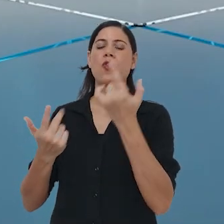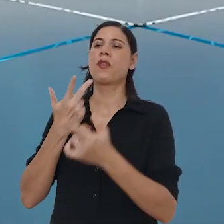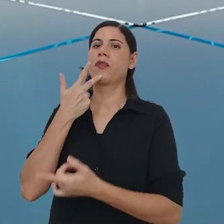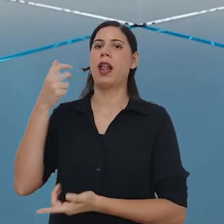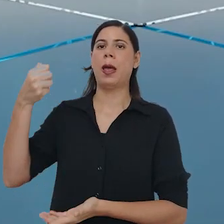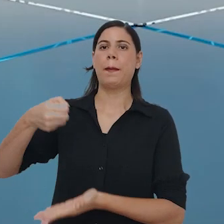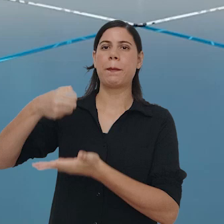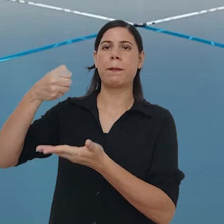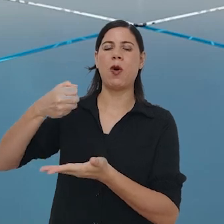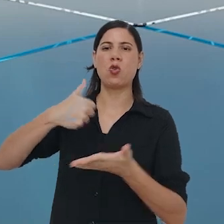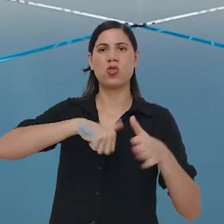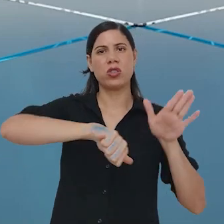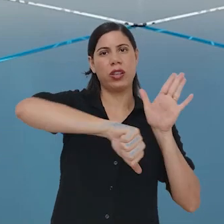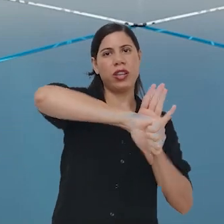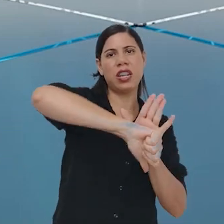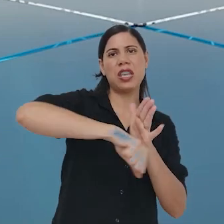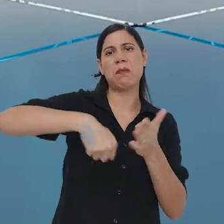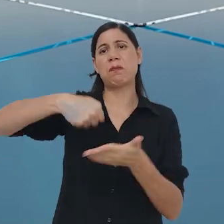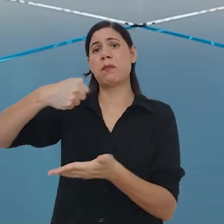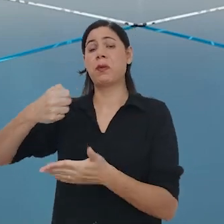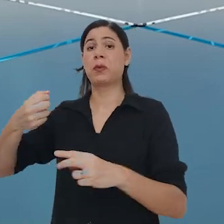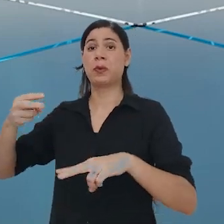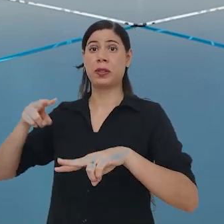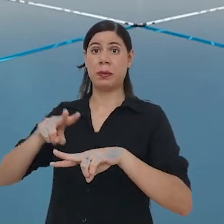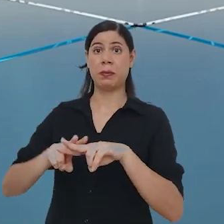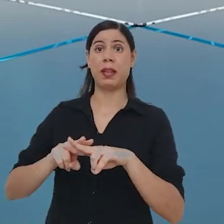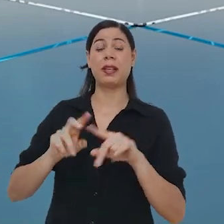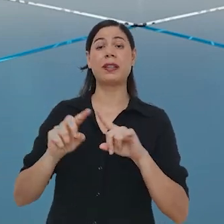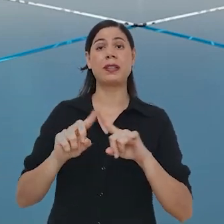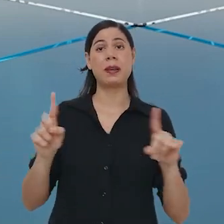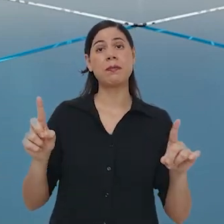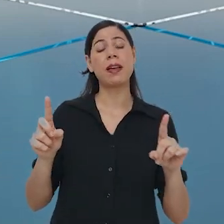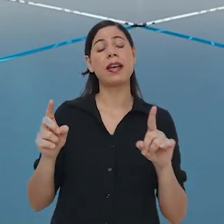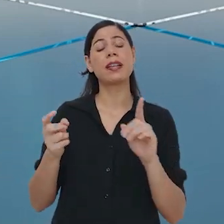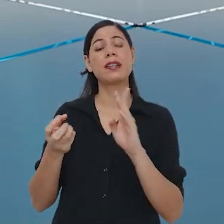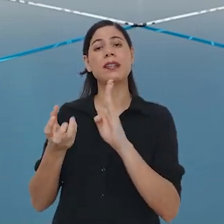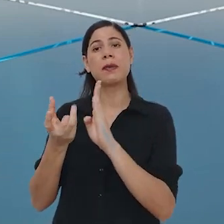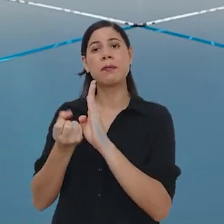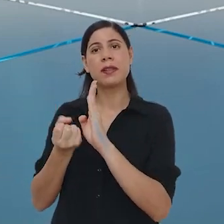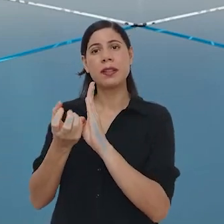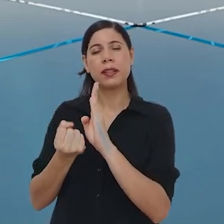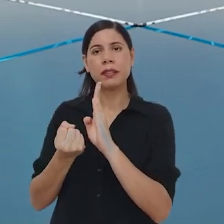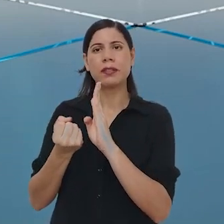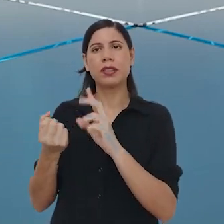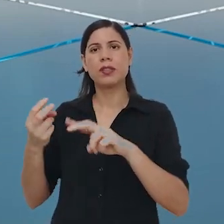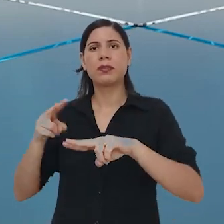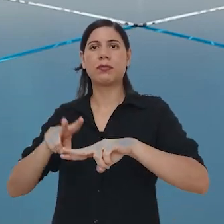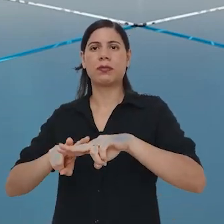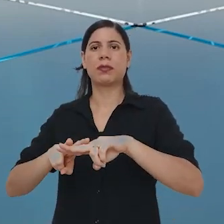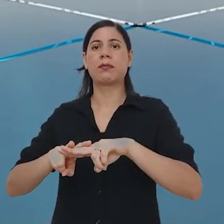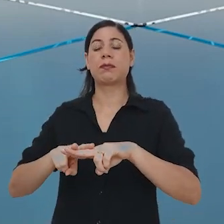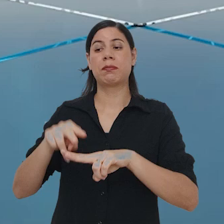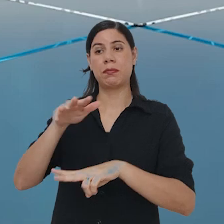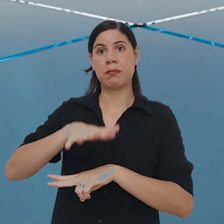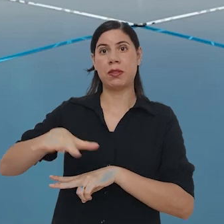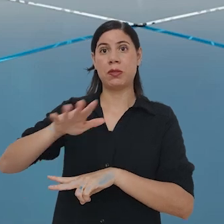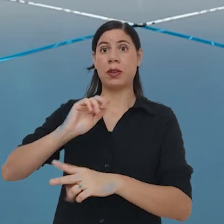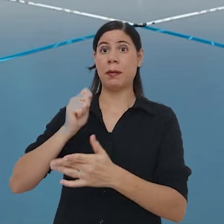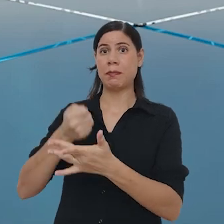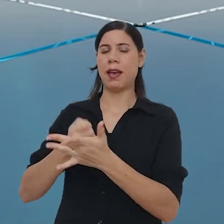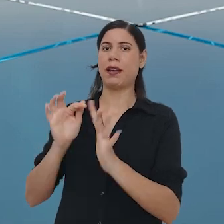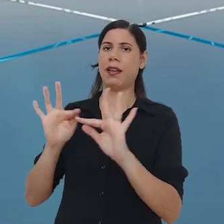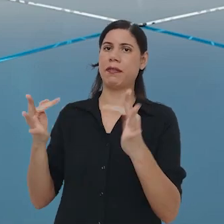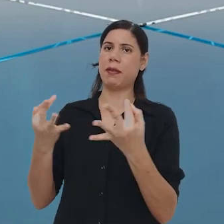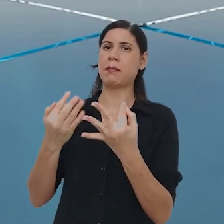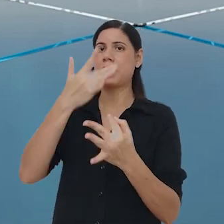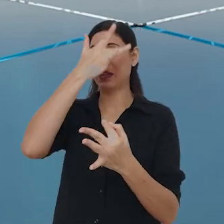Alguns chamam de Bolsa Crime ou Bolsa Preso, mas na verdade o auxílio reclusão é um benefício previdenciário pago